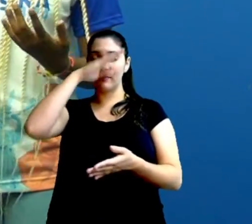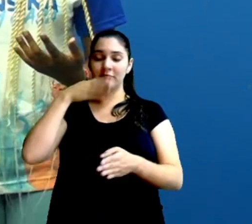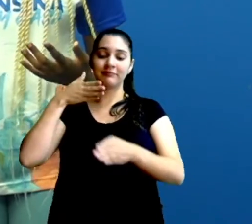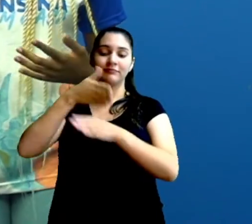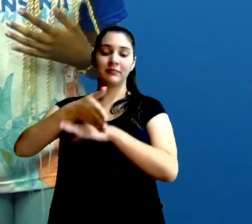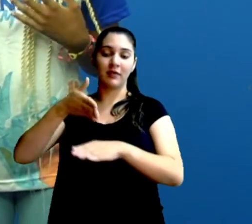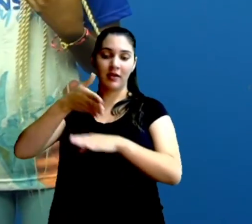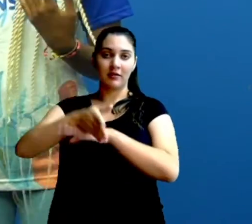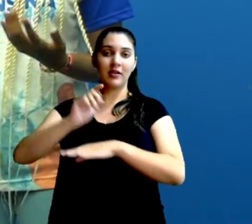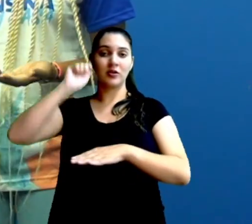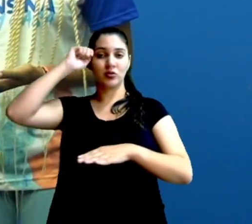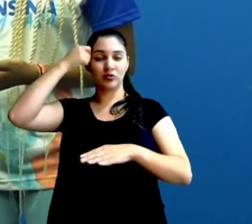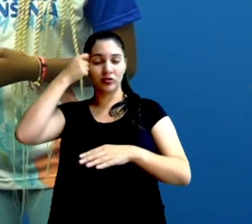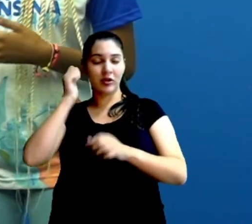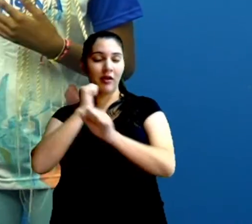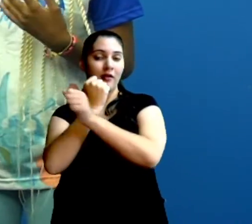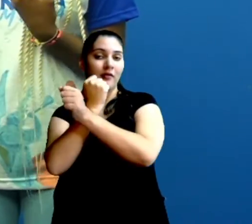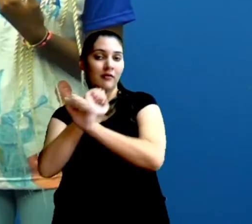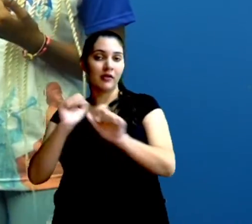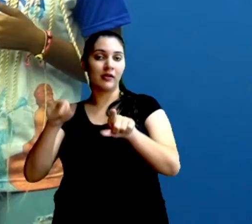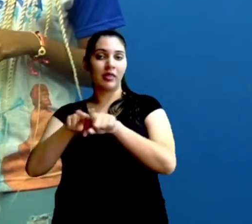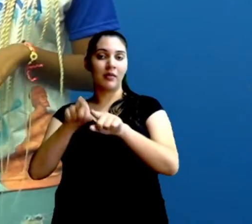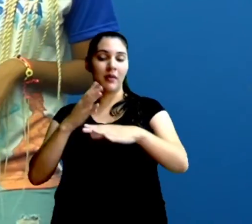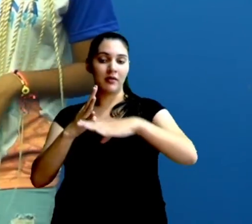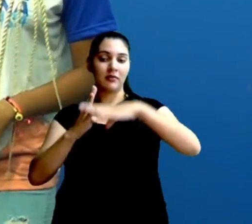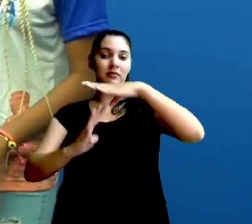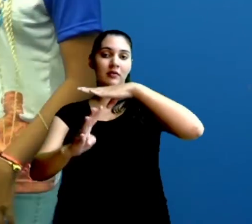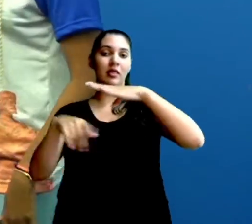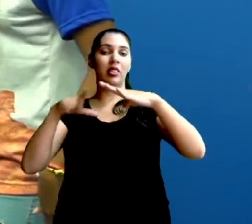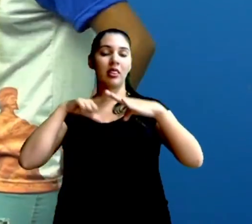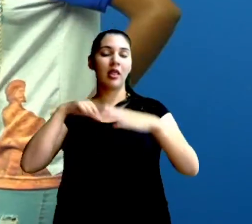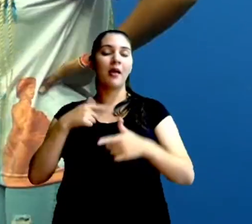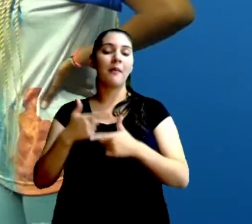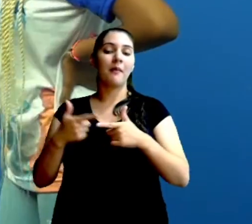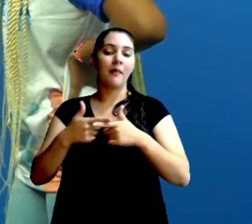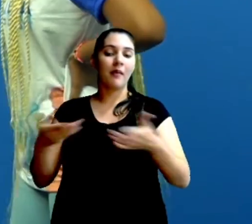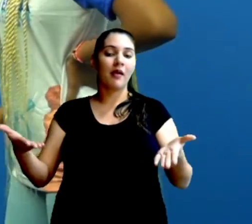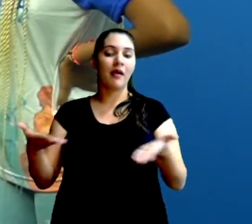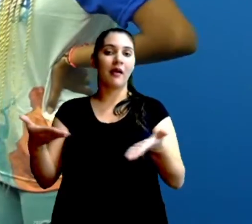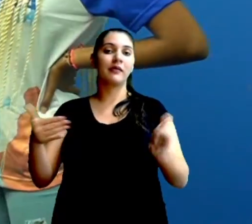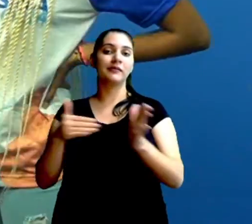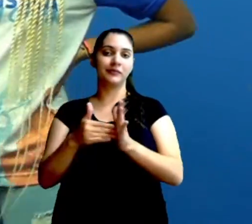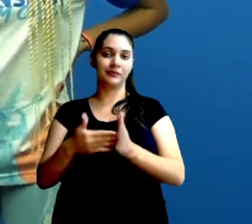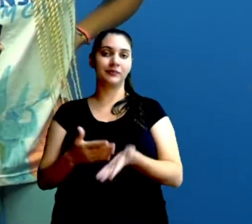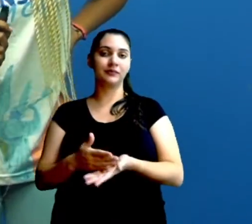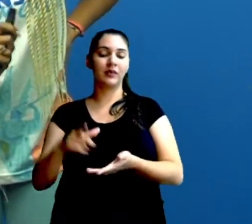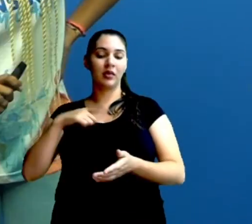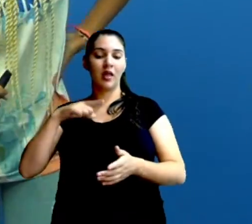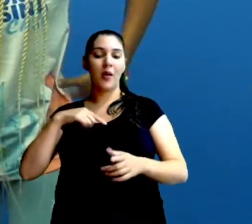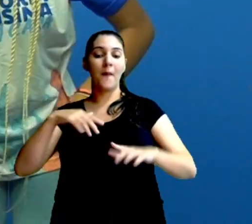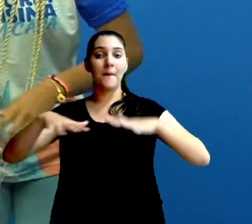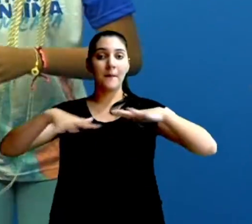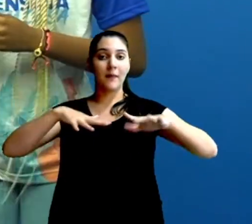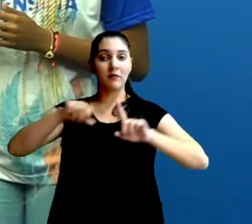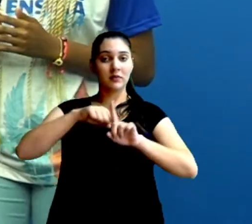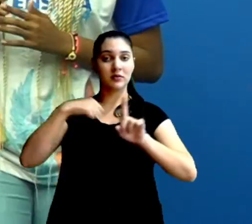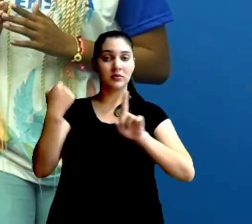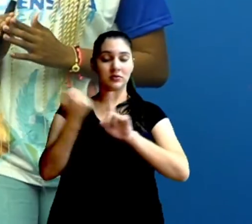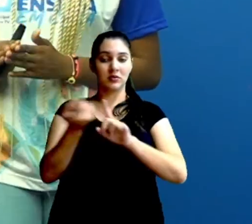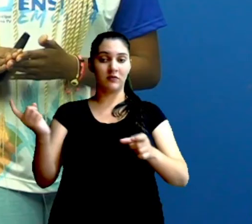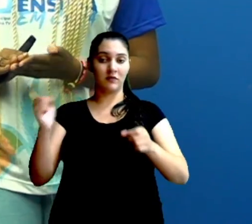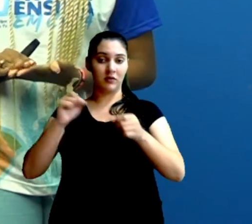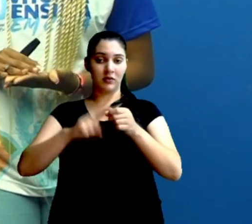escravizados, dos imigrantes, e gera consequências até hoje. Movimentos sociais, voltando. As